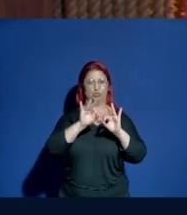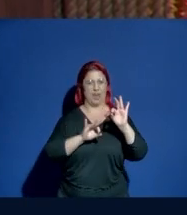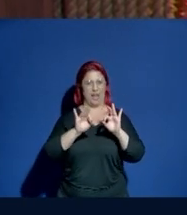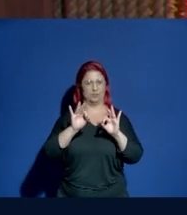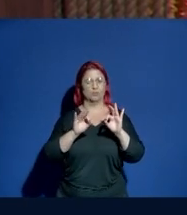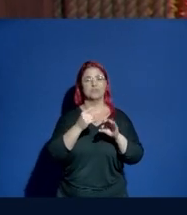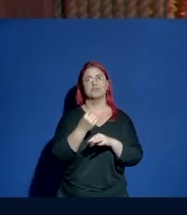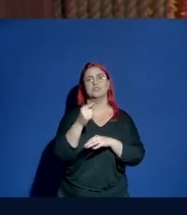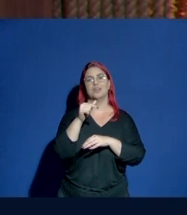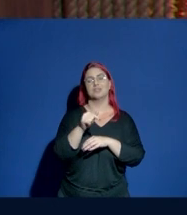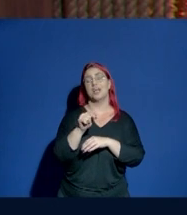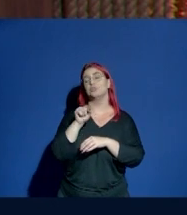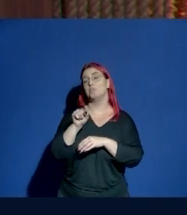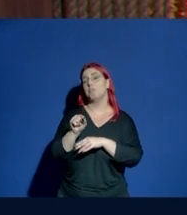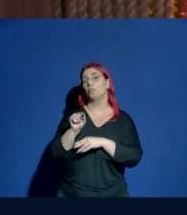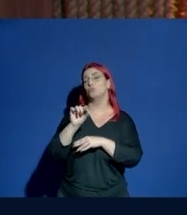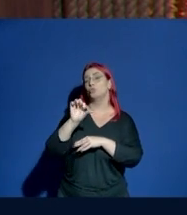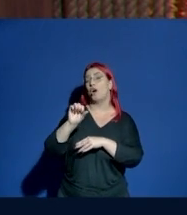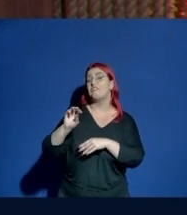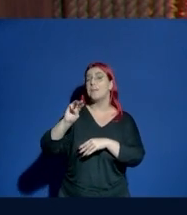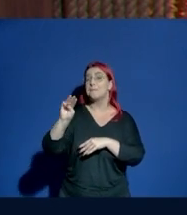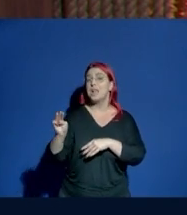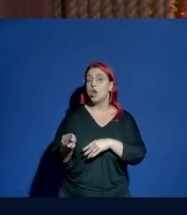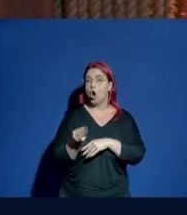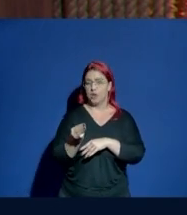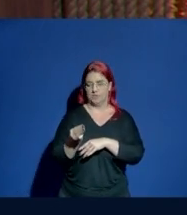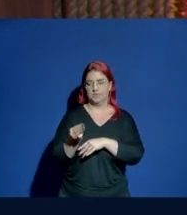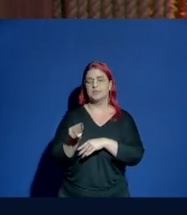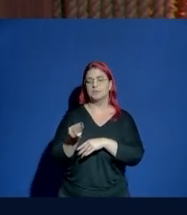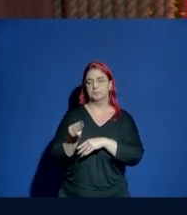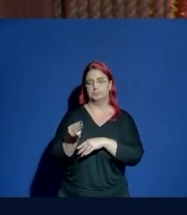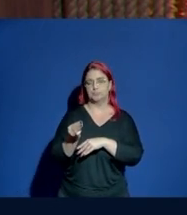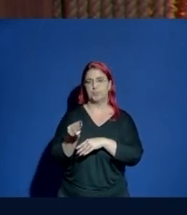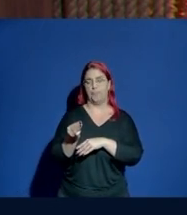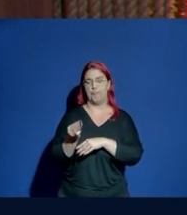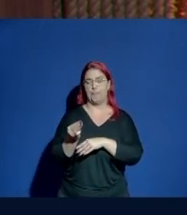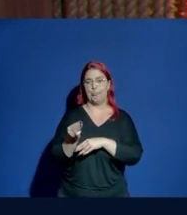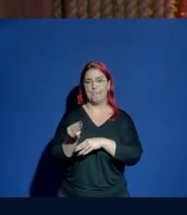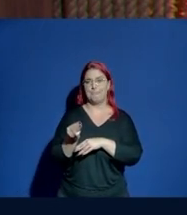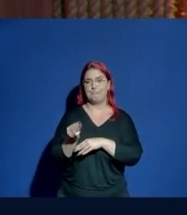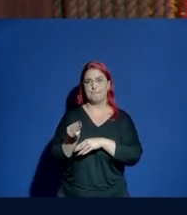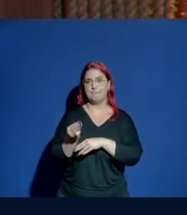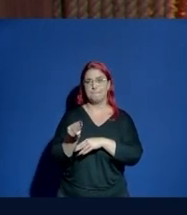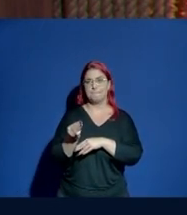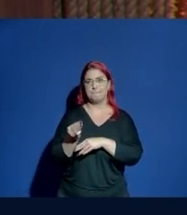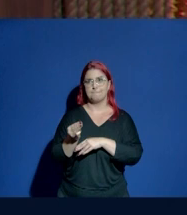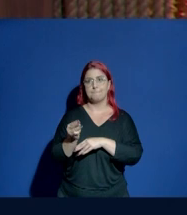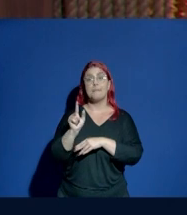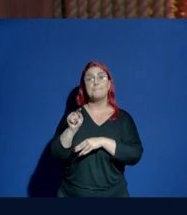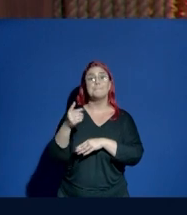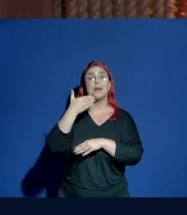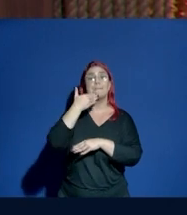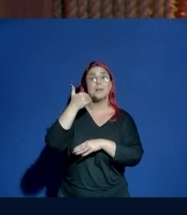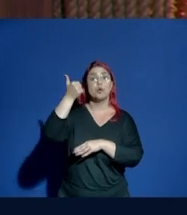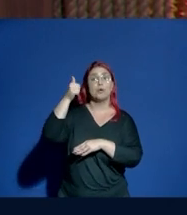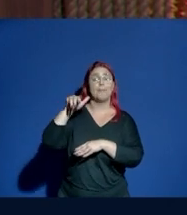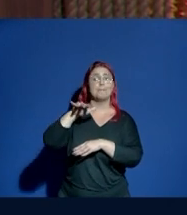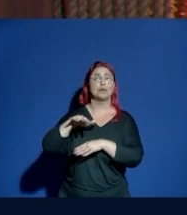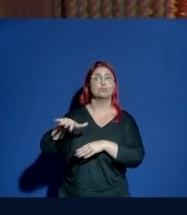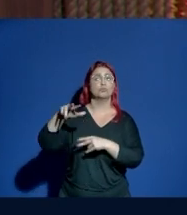17.9 Milhões é de melhoramento genético